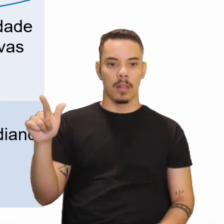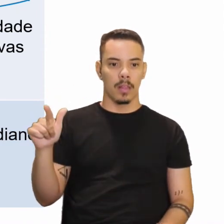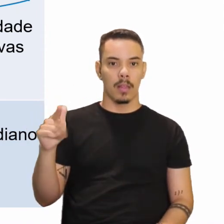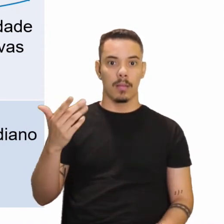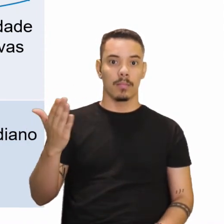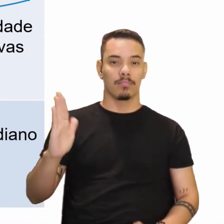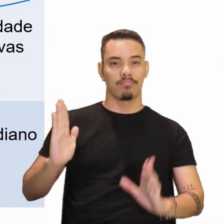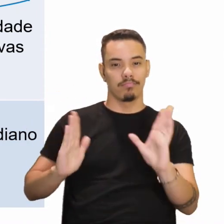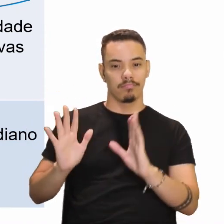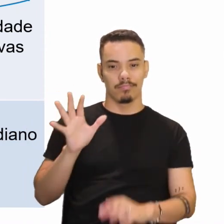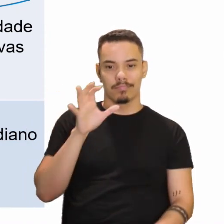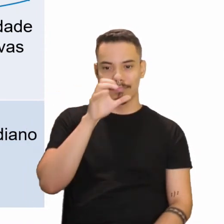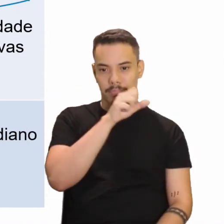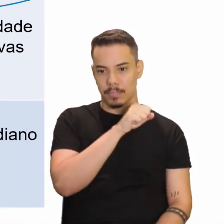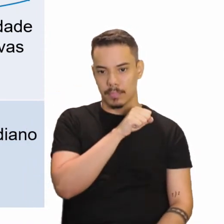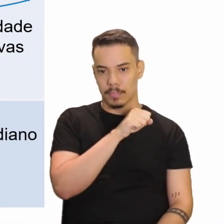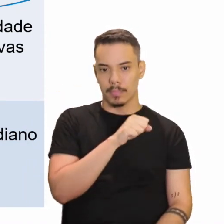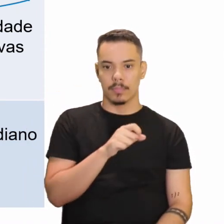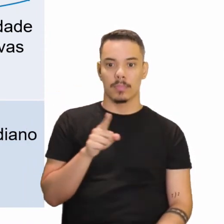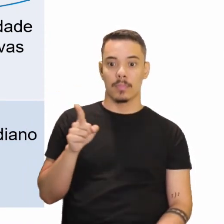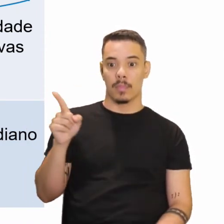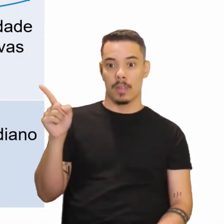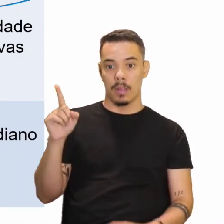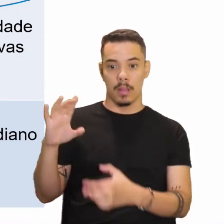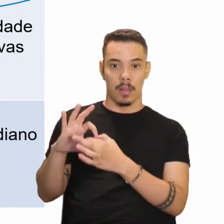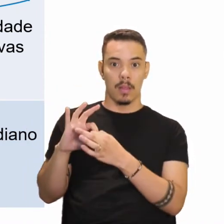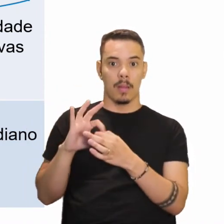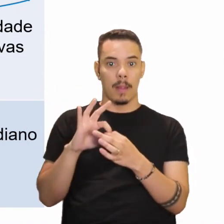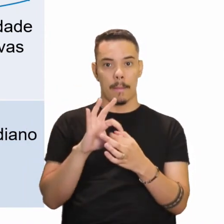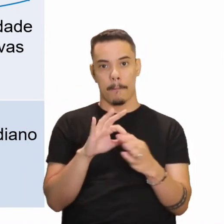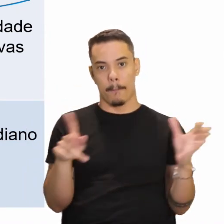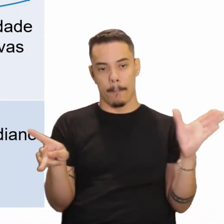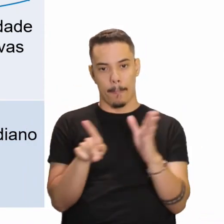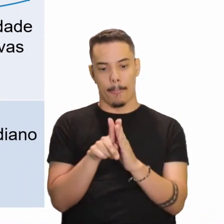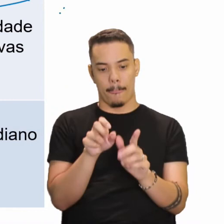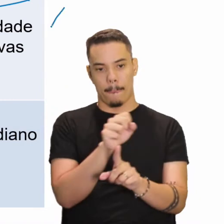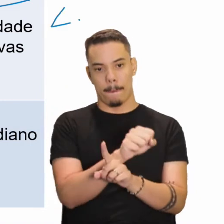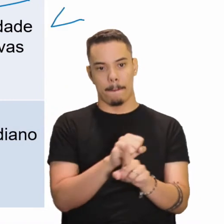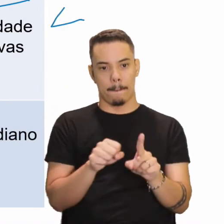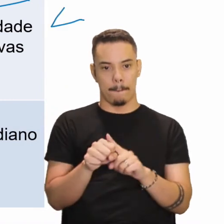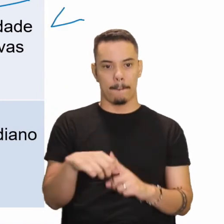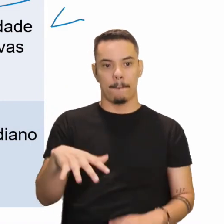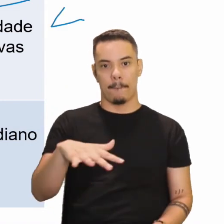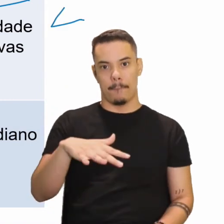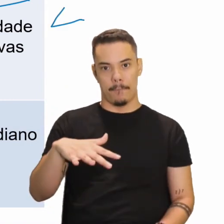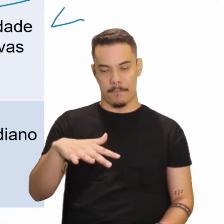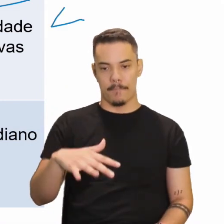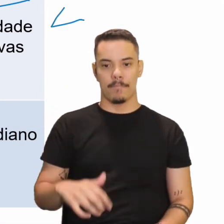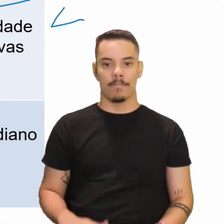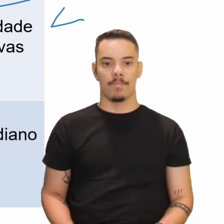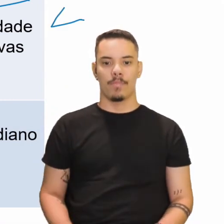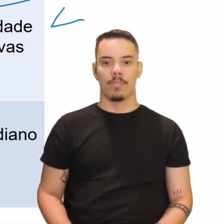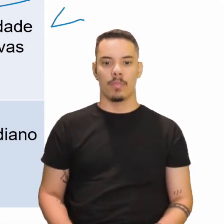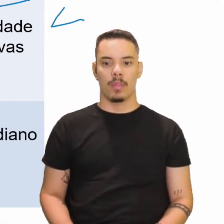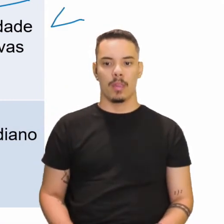ou seja passageiro o contexto aqui no Cartoon é a própria sociedade